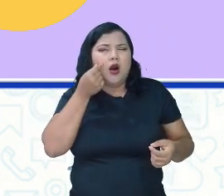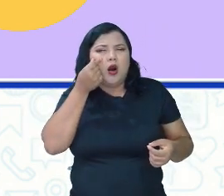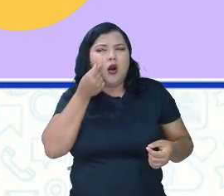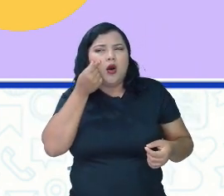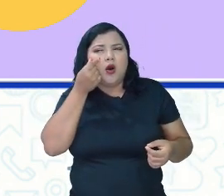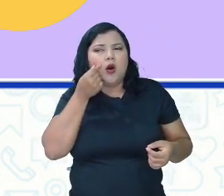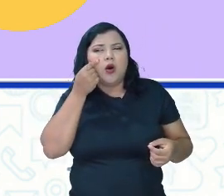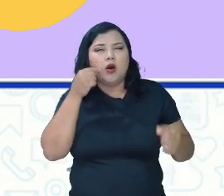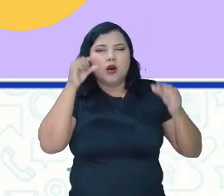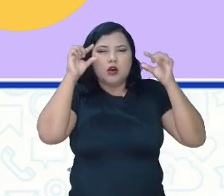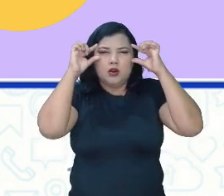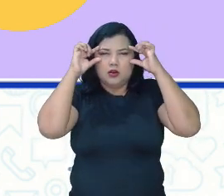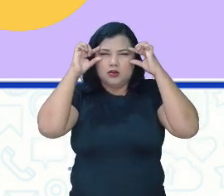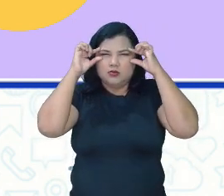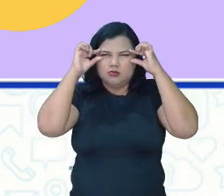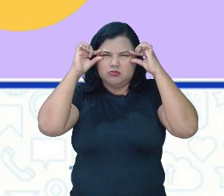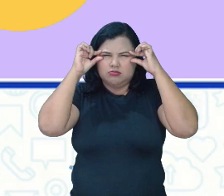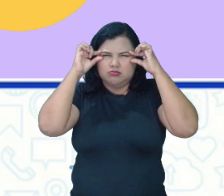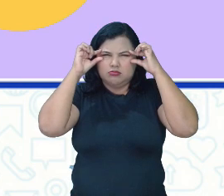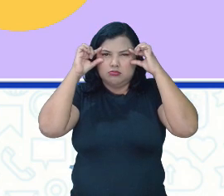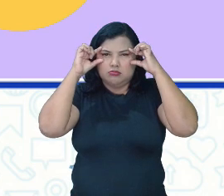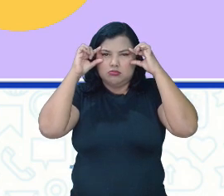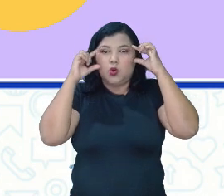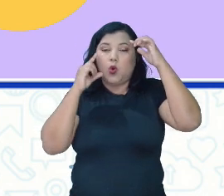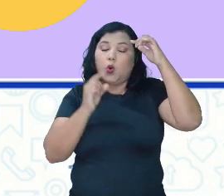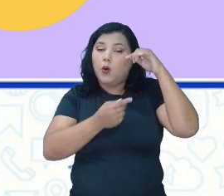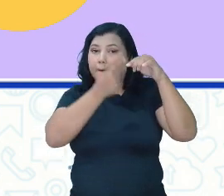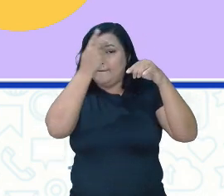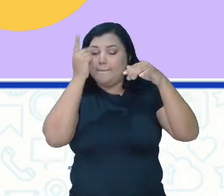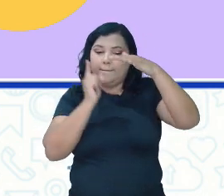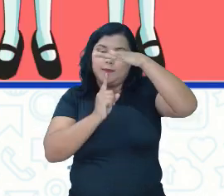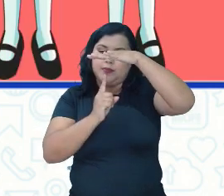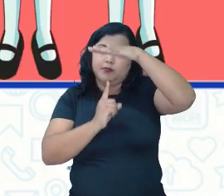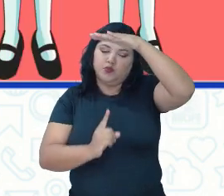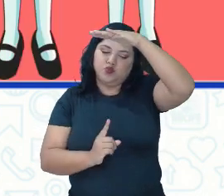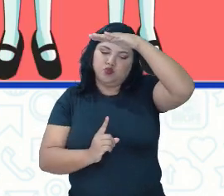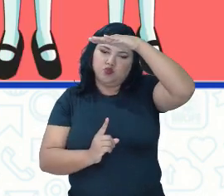ou encolhimento súbito de personagens.